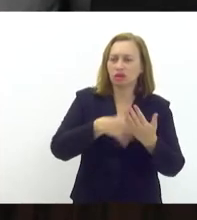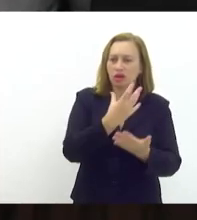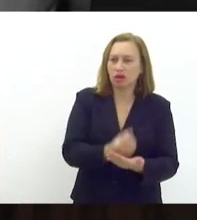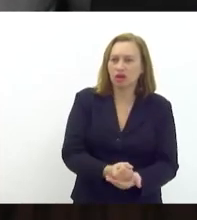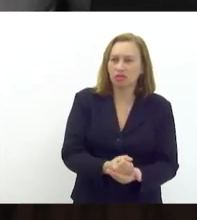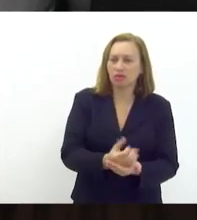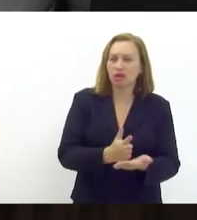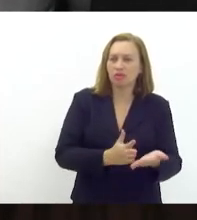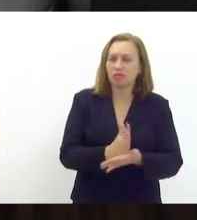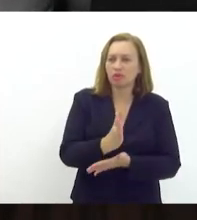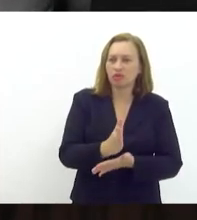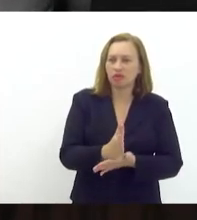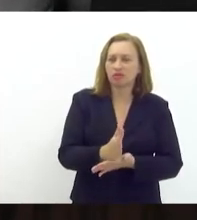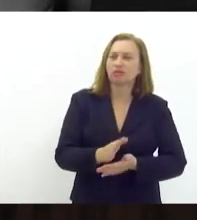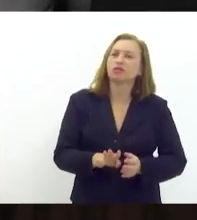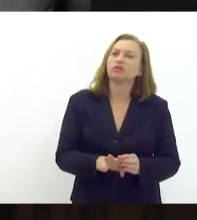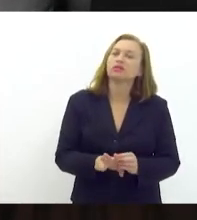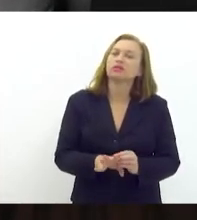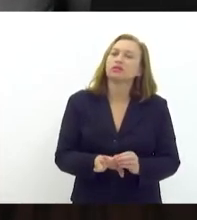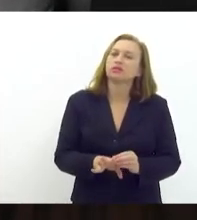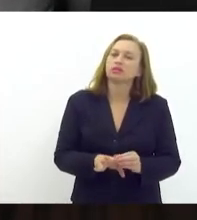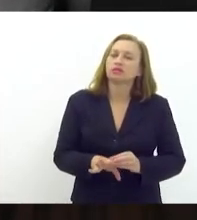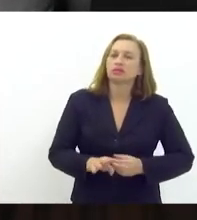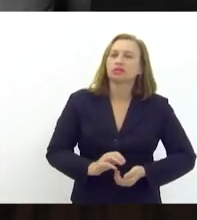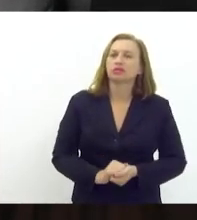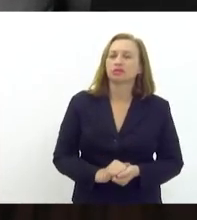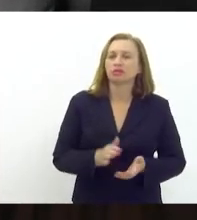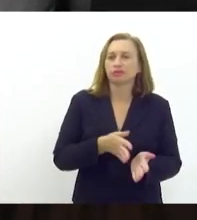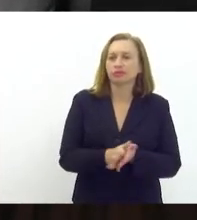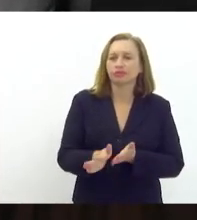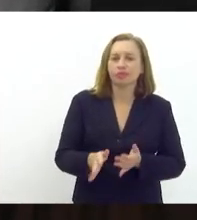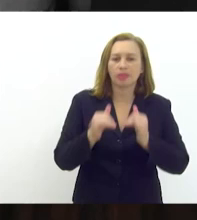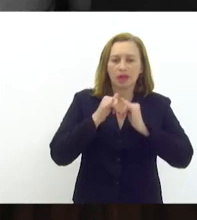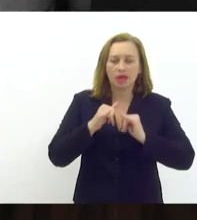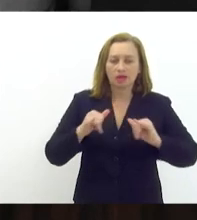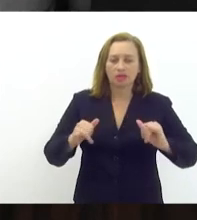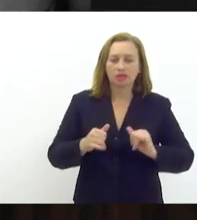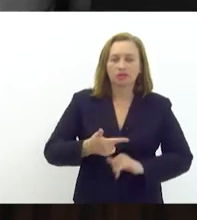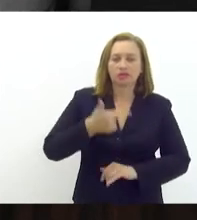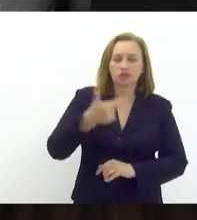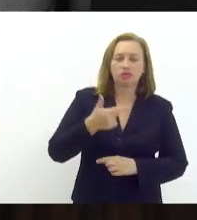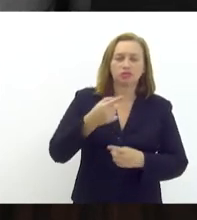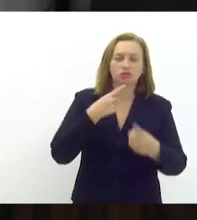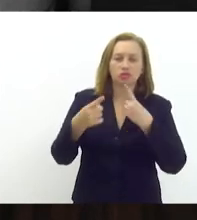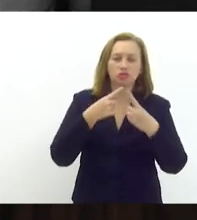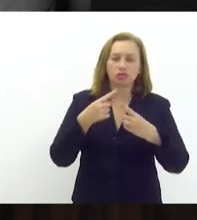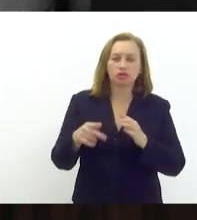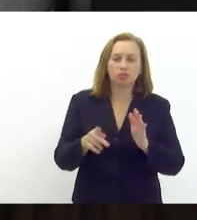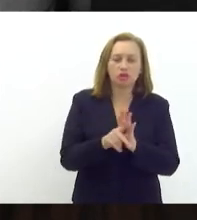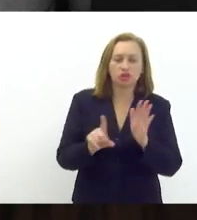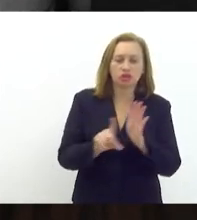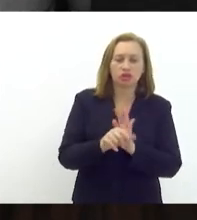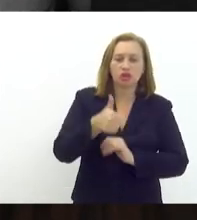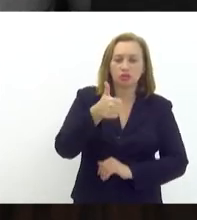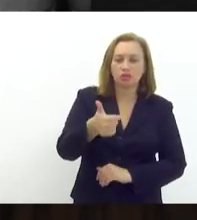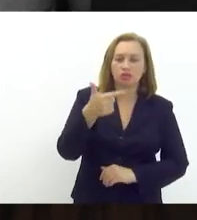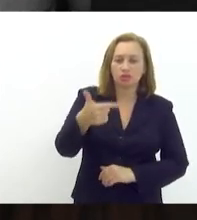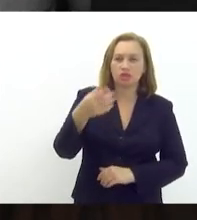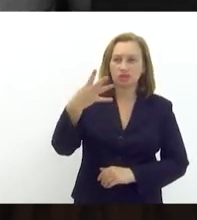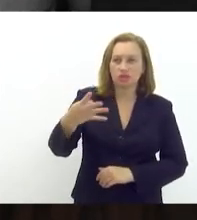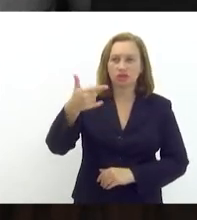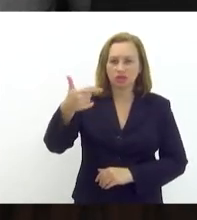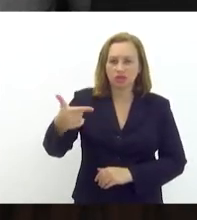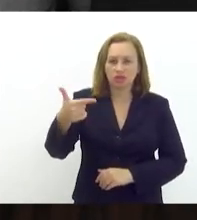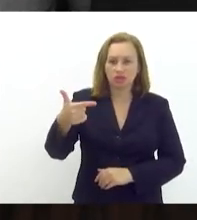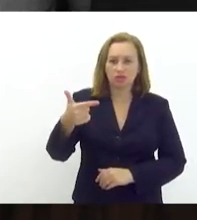Como estão aprovado vai autógrafo anuncio em segunda discussão projeto de lei número